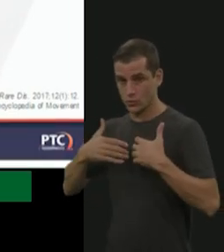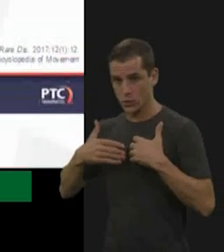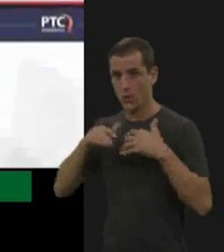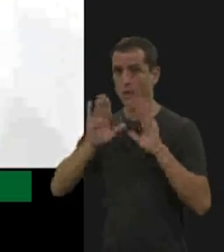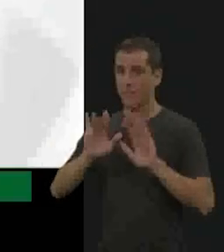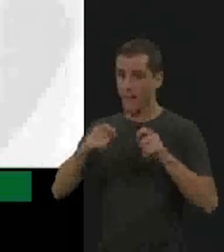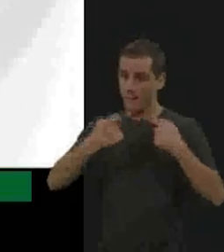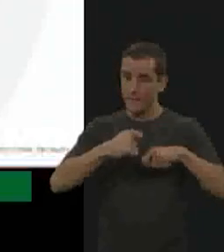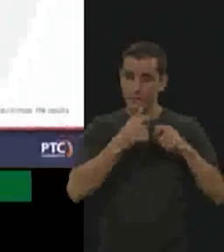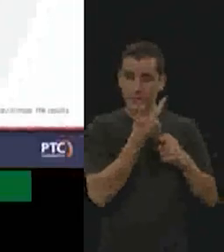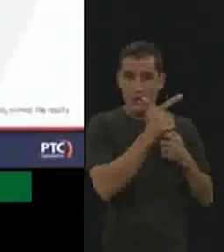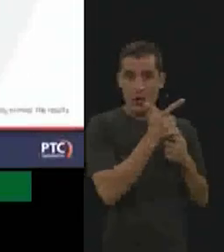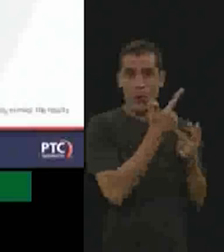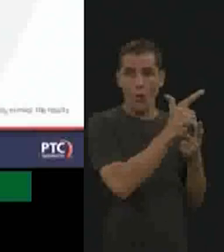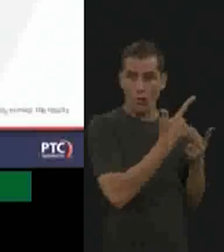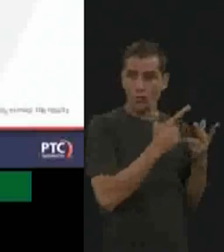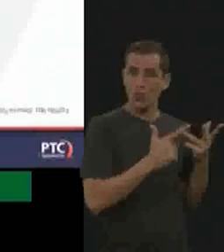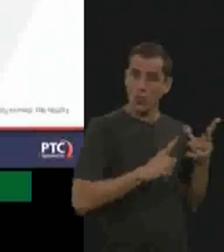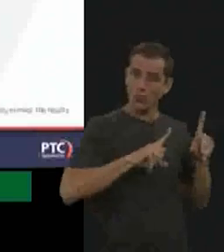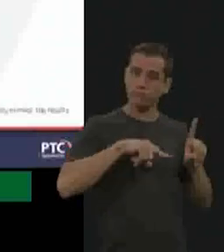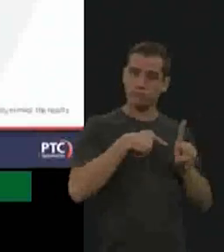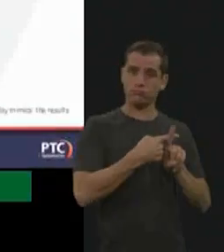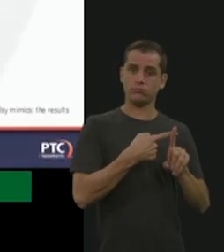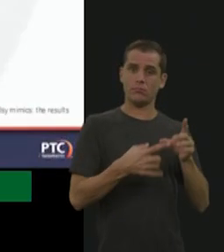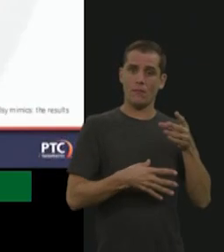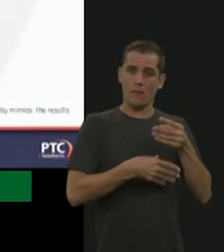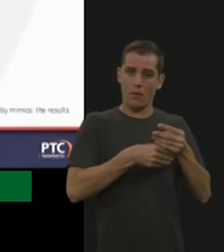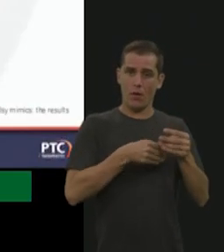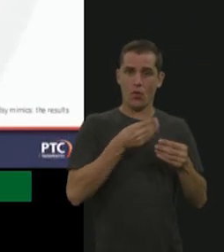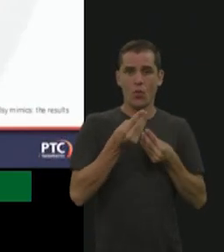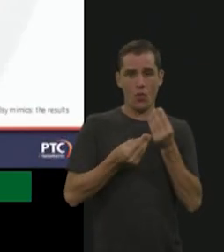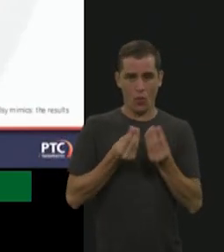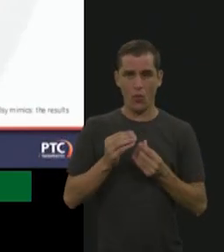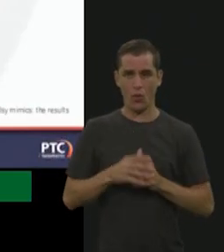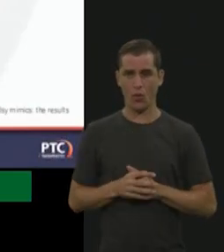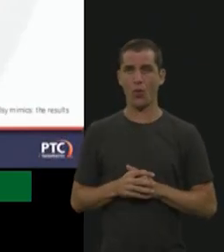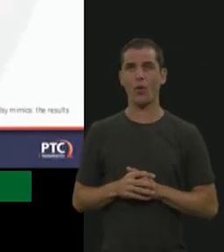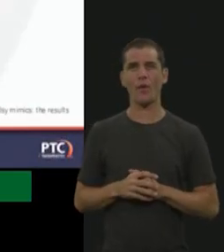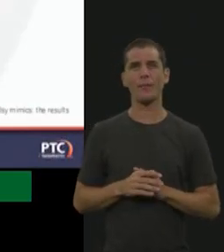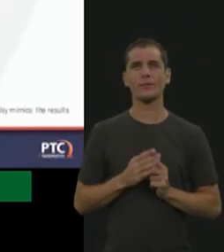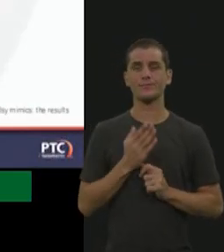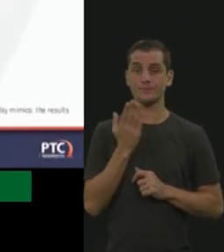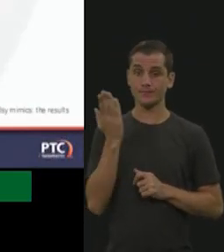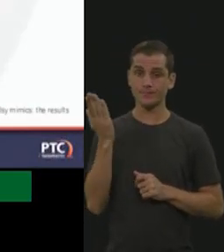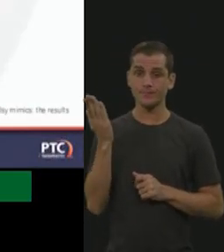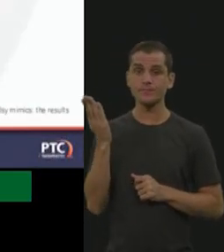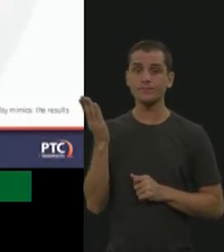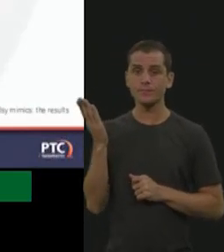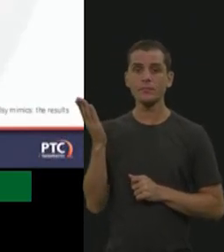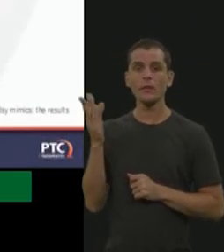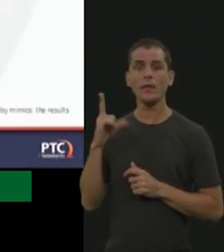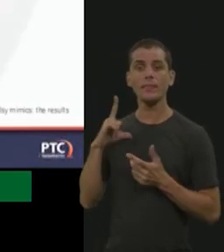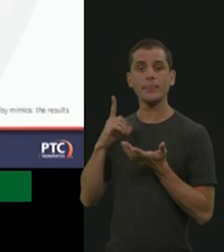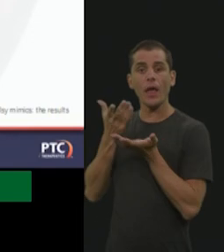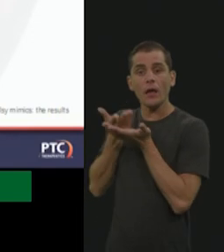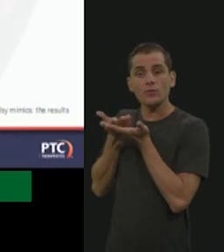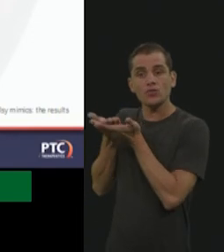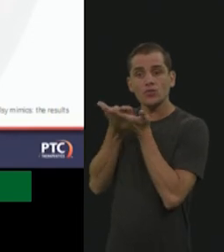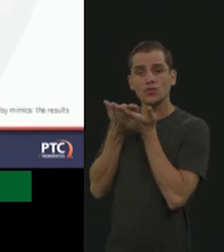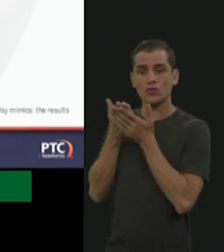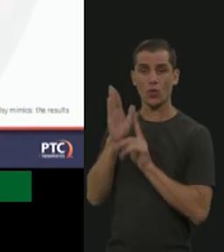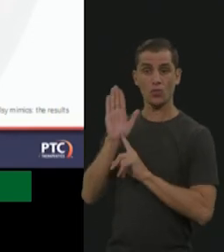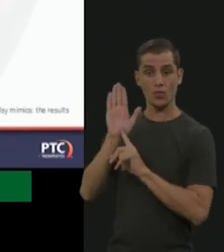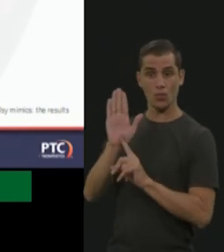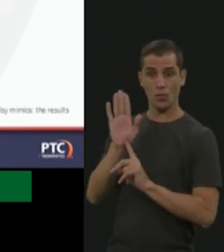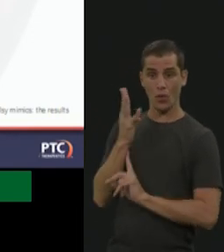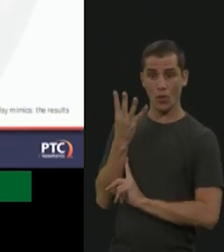somar os outros sinais e sintomas. Aqui só ilustrando, um estudo investigou, né,